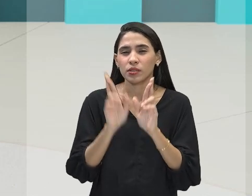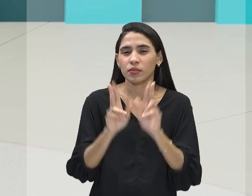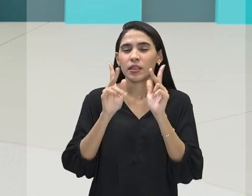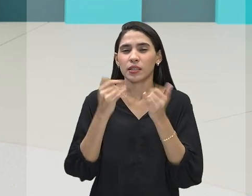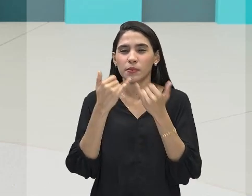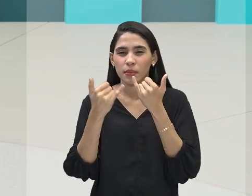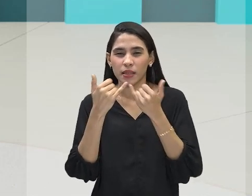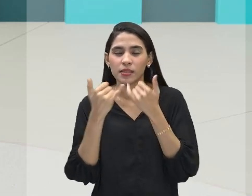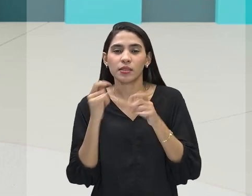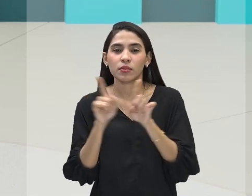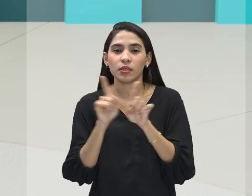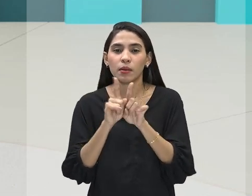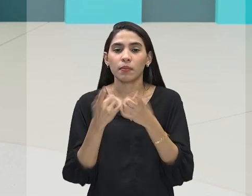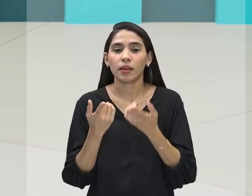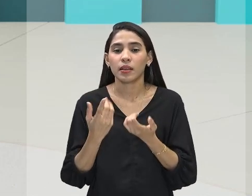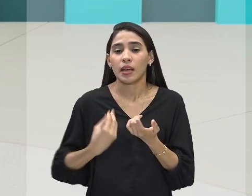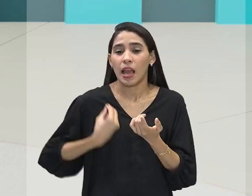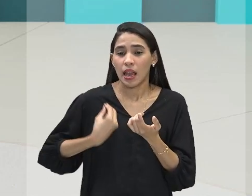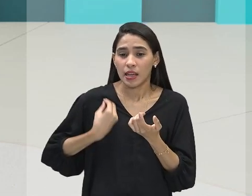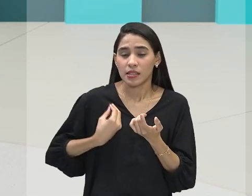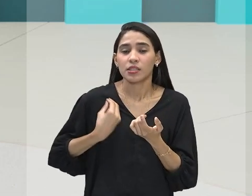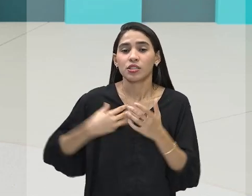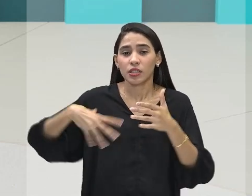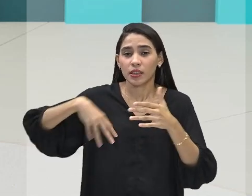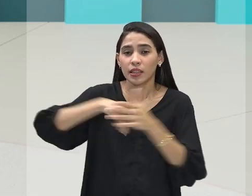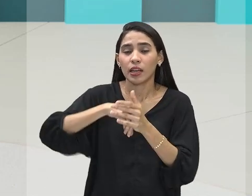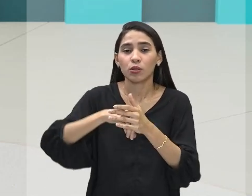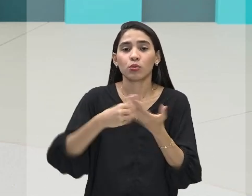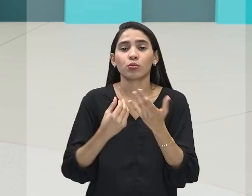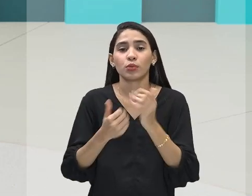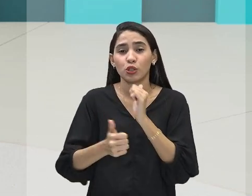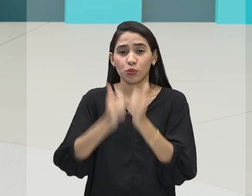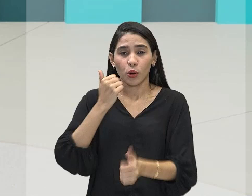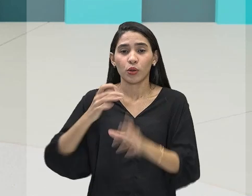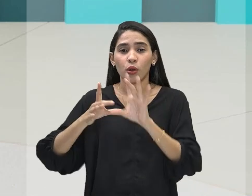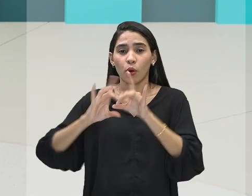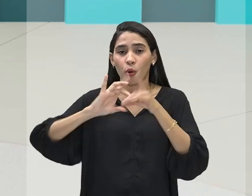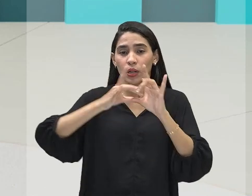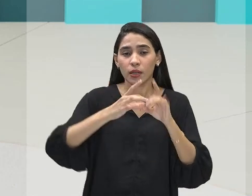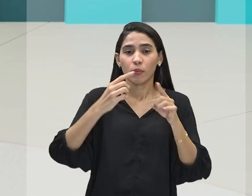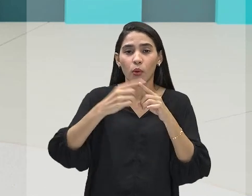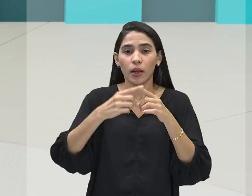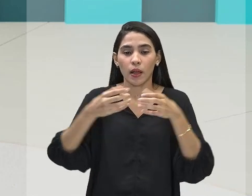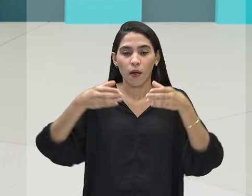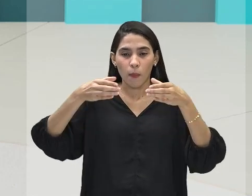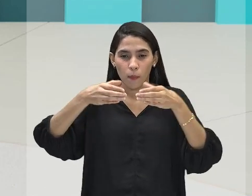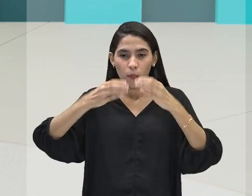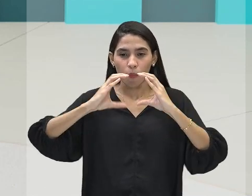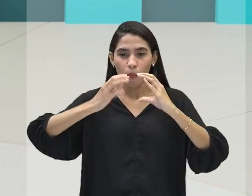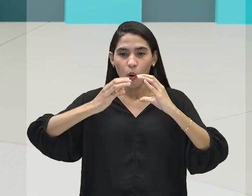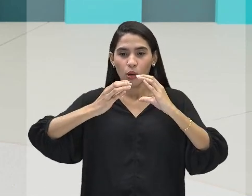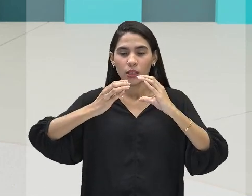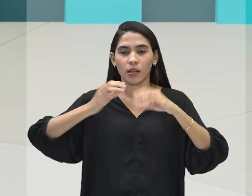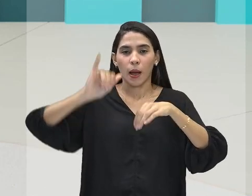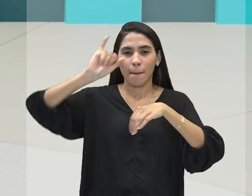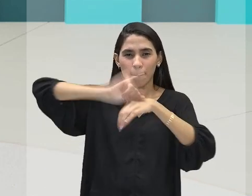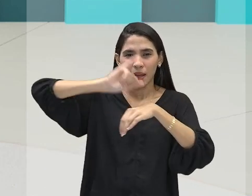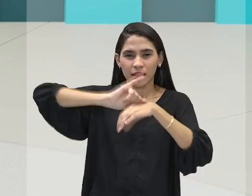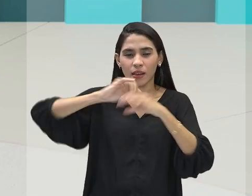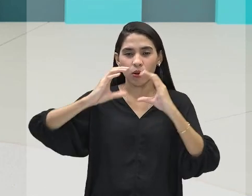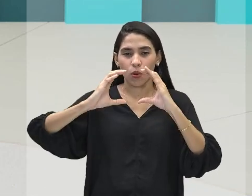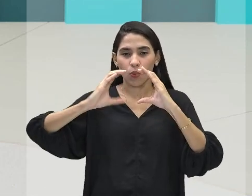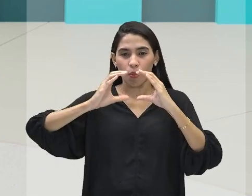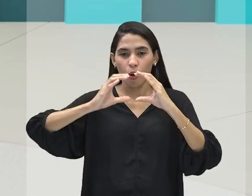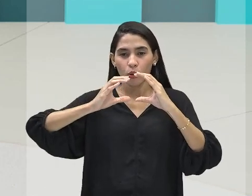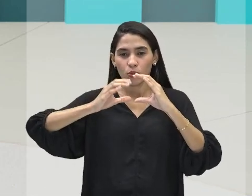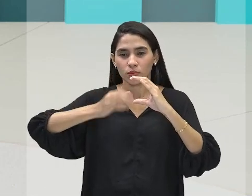parecido com a modalidade que existe nos Jogos Olímpicos, uma vez que ele usa aí essa bola de ferro, né, presa aí a esse